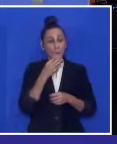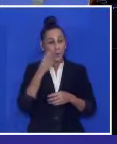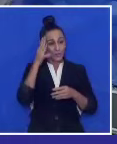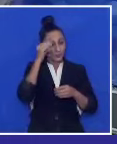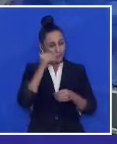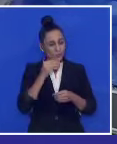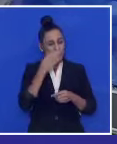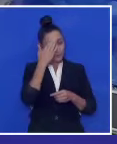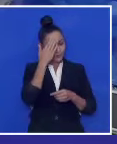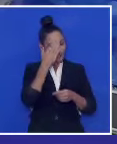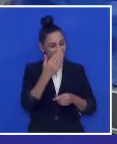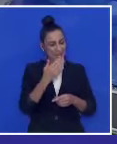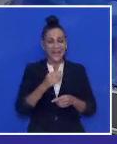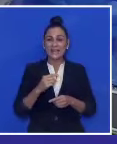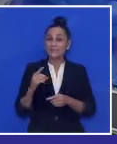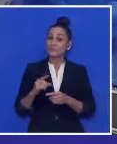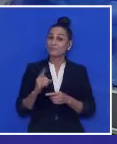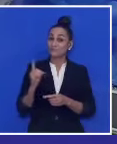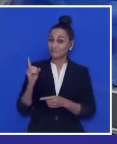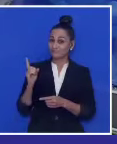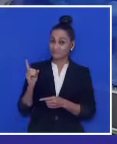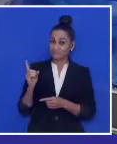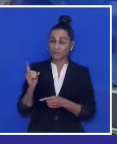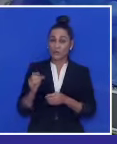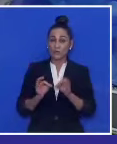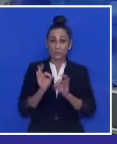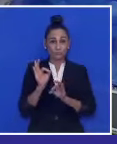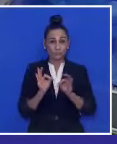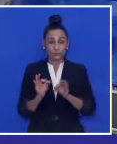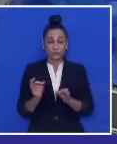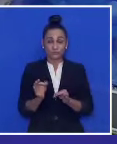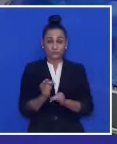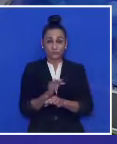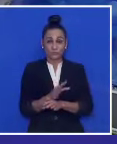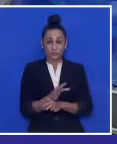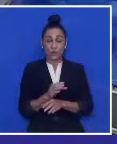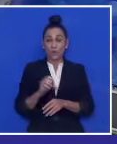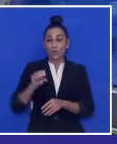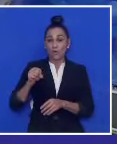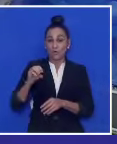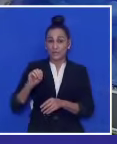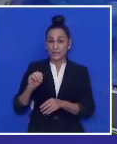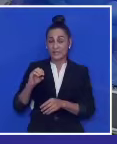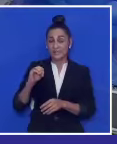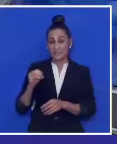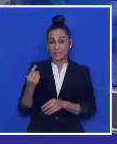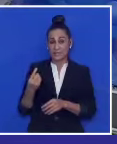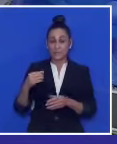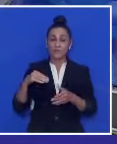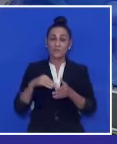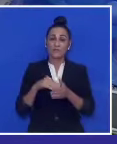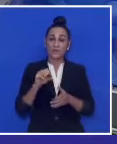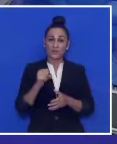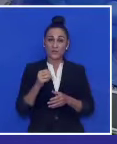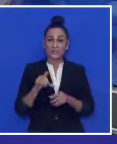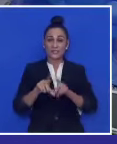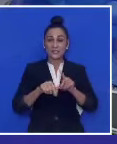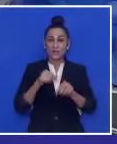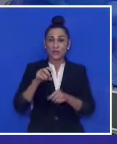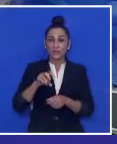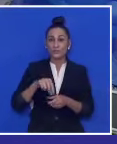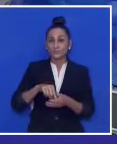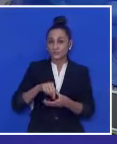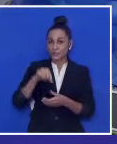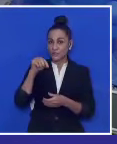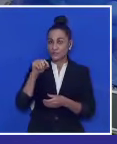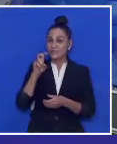obrigada. Desse outro lado, o suporte do Globo número 1 foi carregado com 80 bolas numeradas de 01 a 80 e serão sorteados